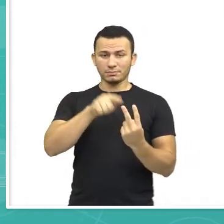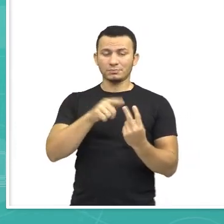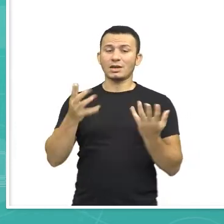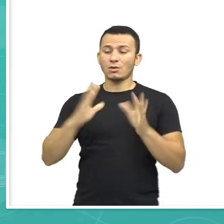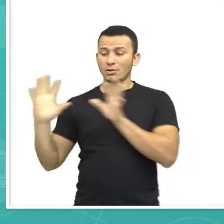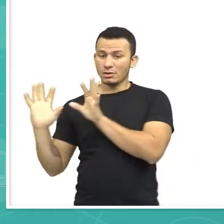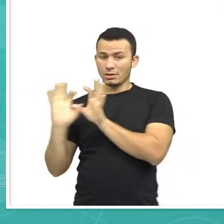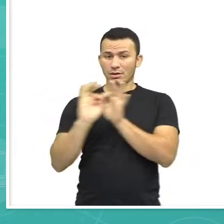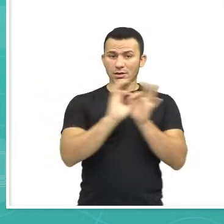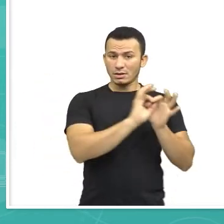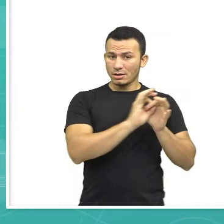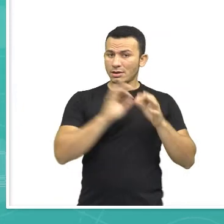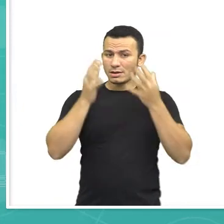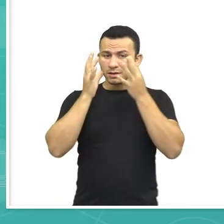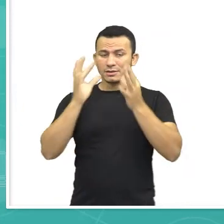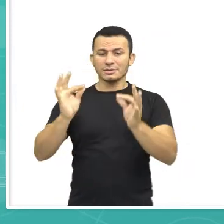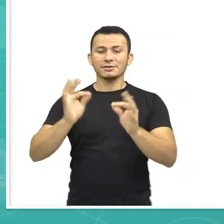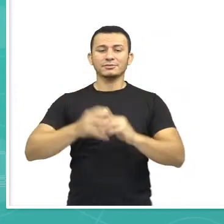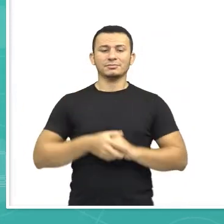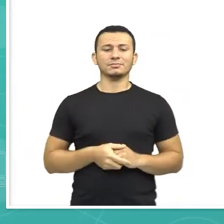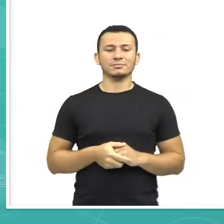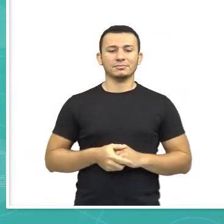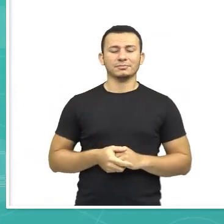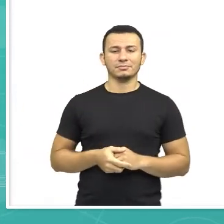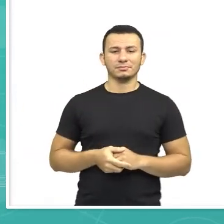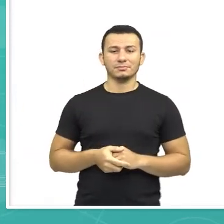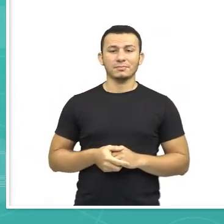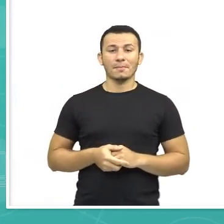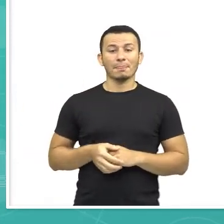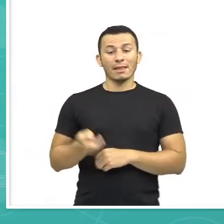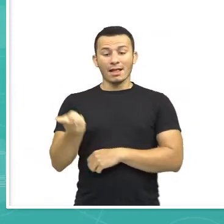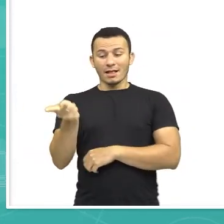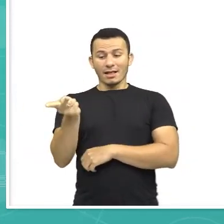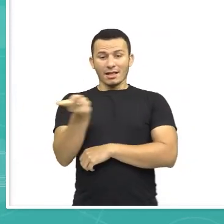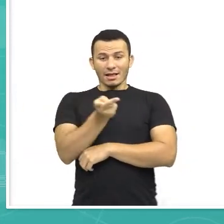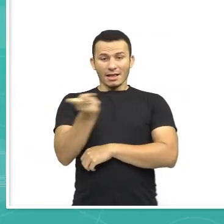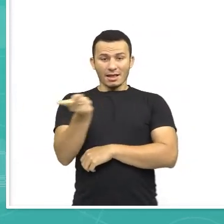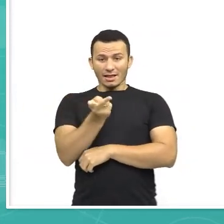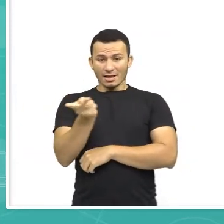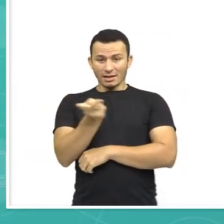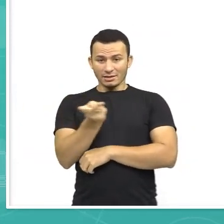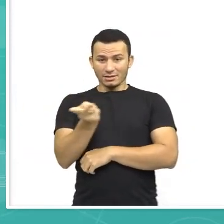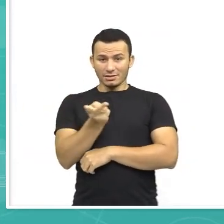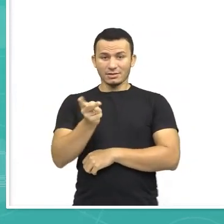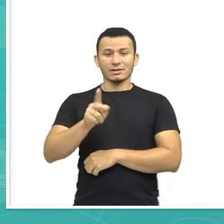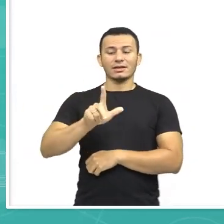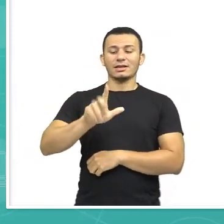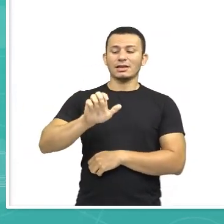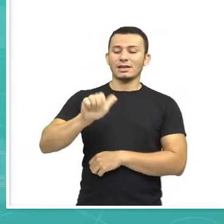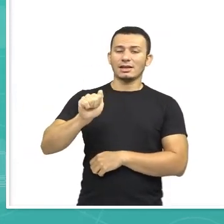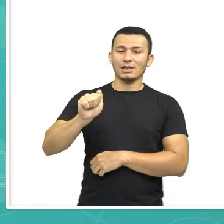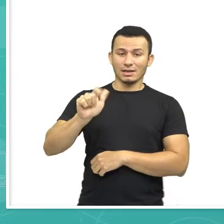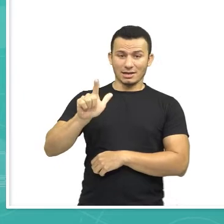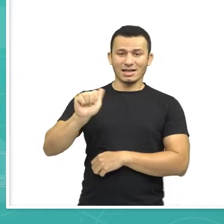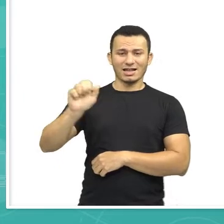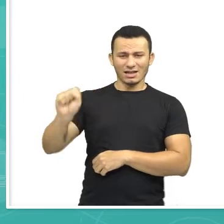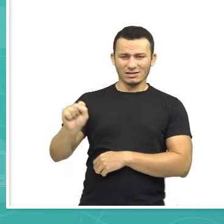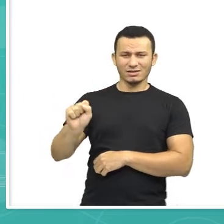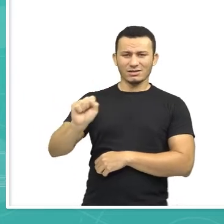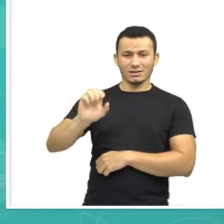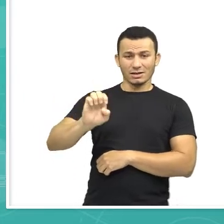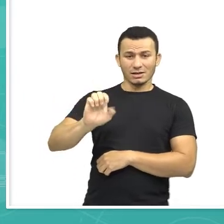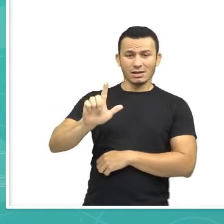Olha só, observe aí, ó. Elas estudam nessa escola. Notaram